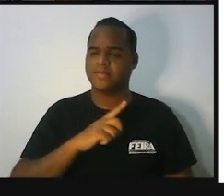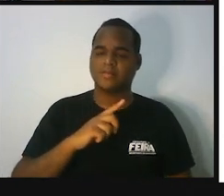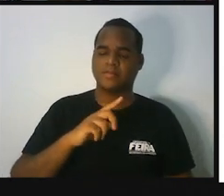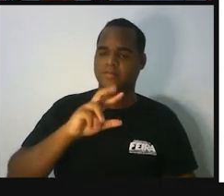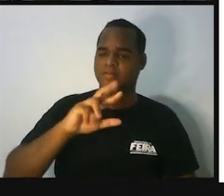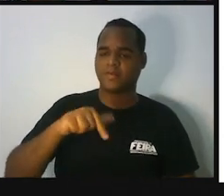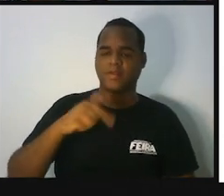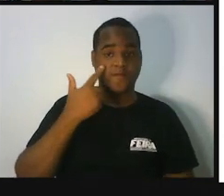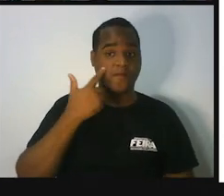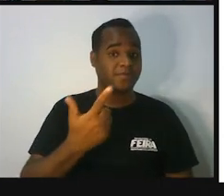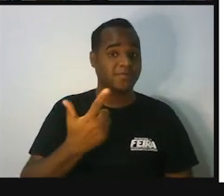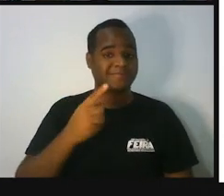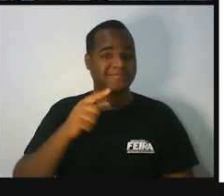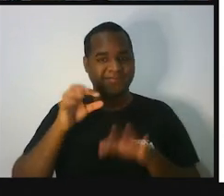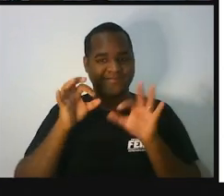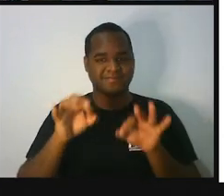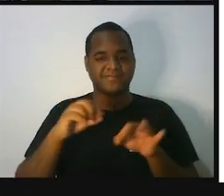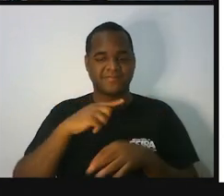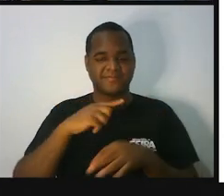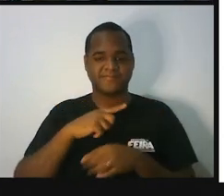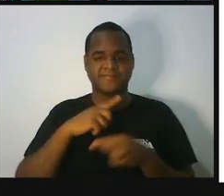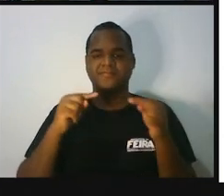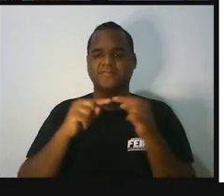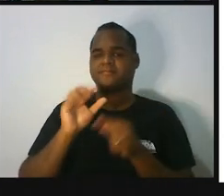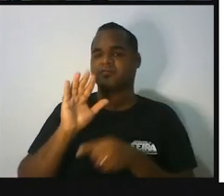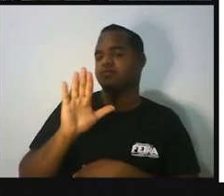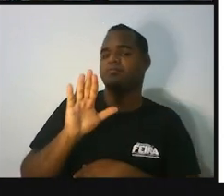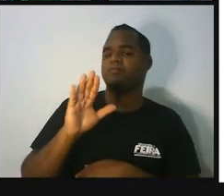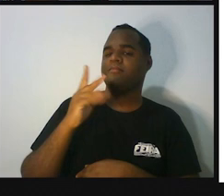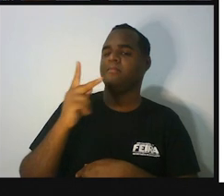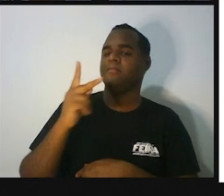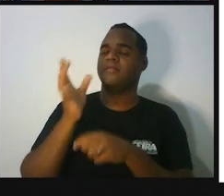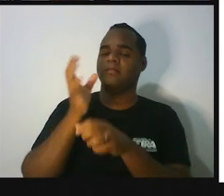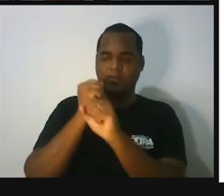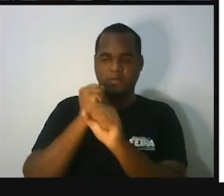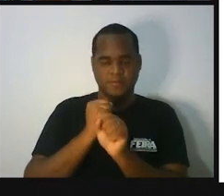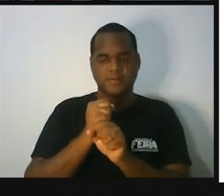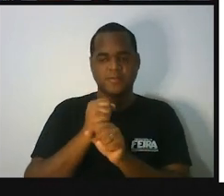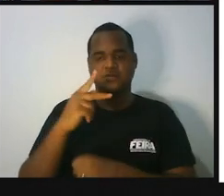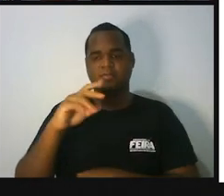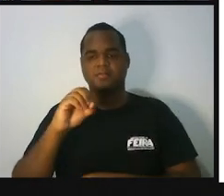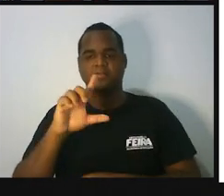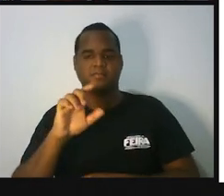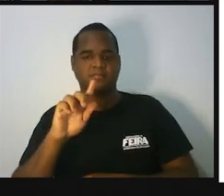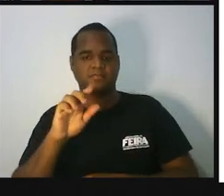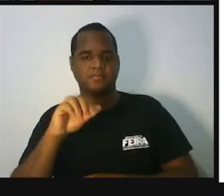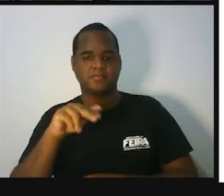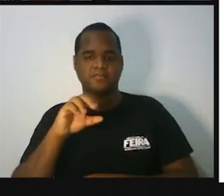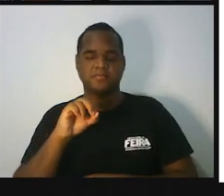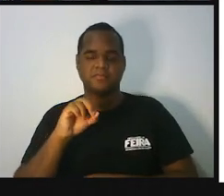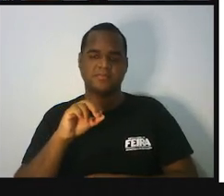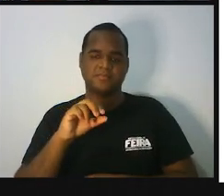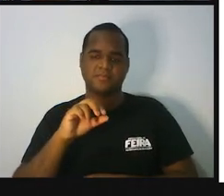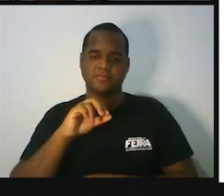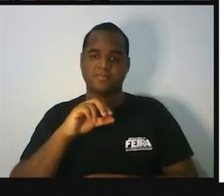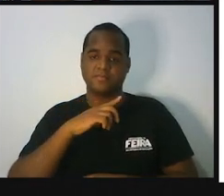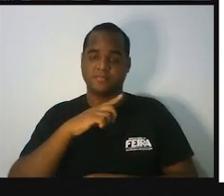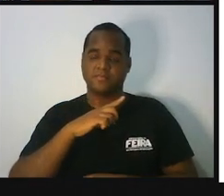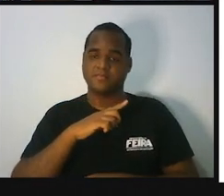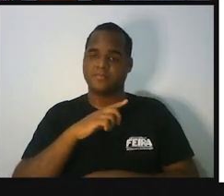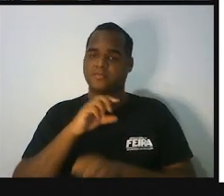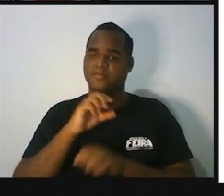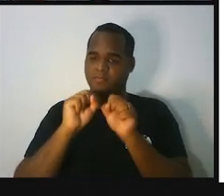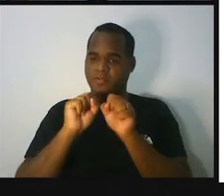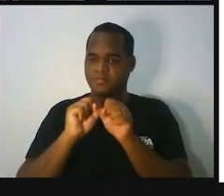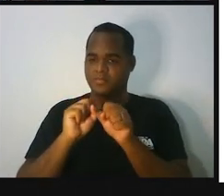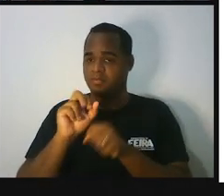né? Mas o formato desse polígono, né, é um